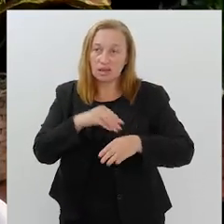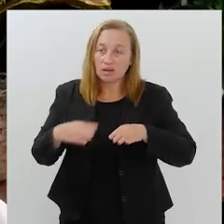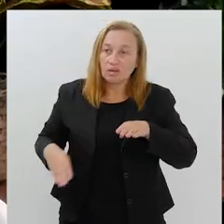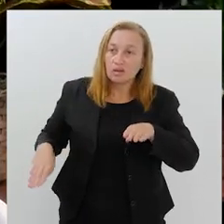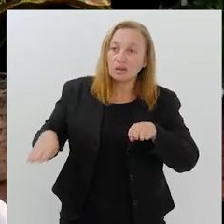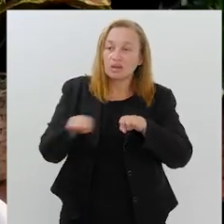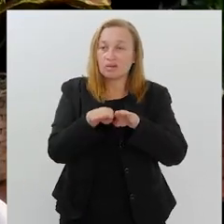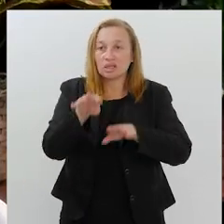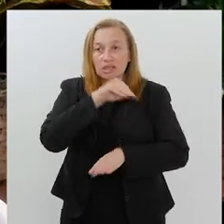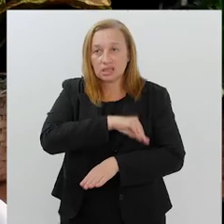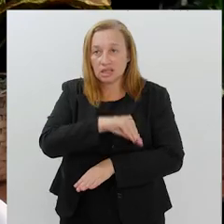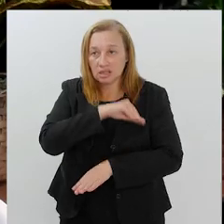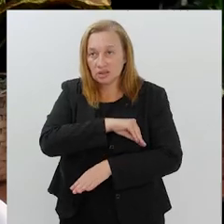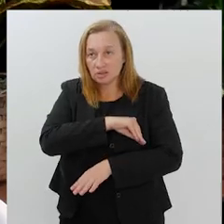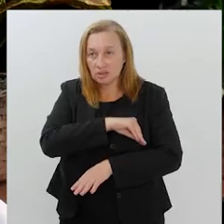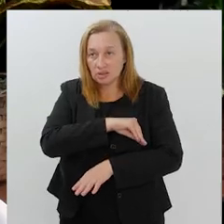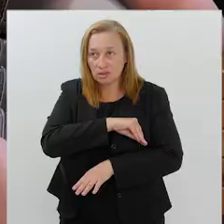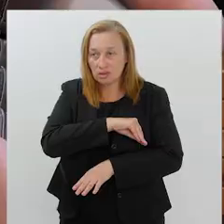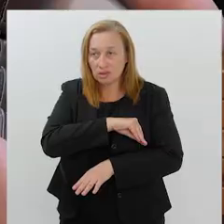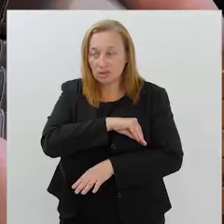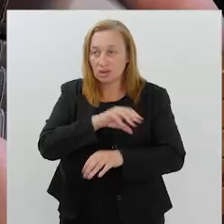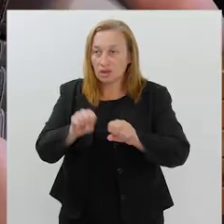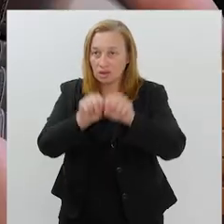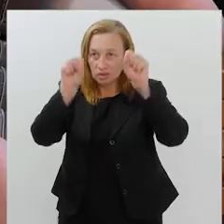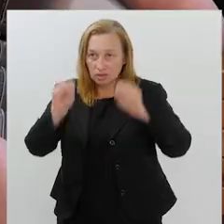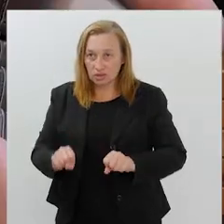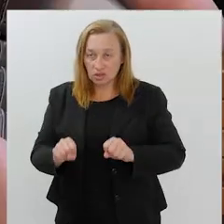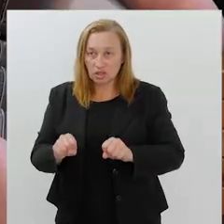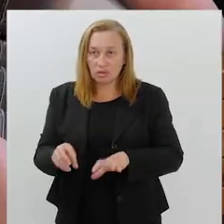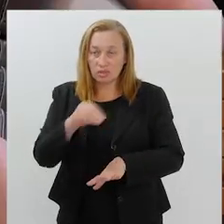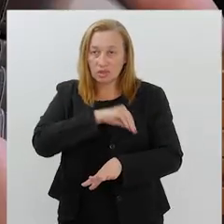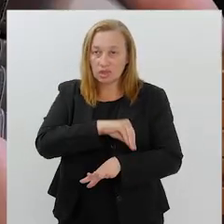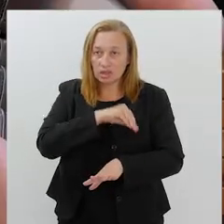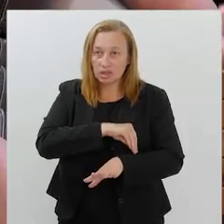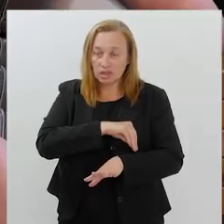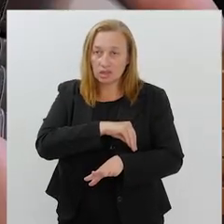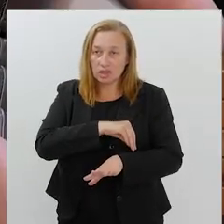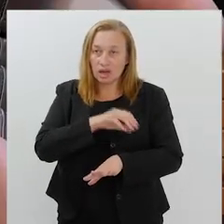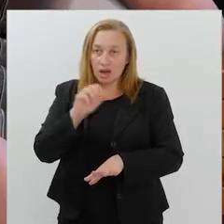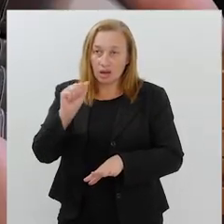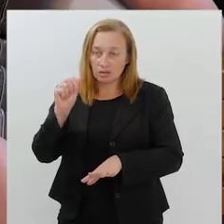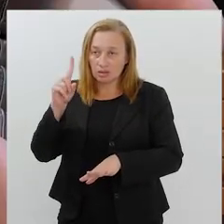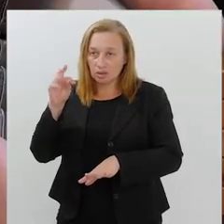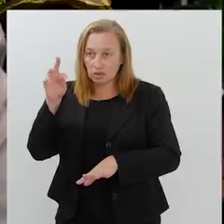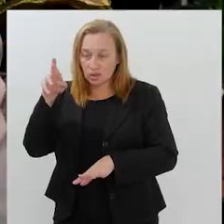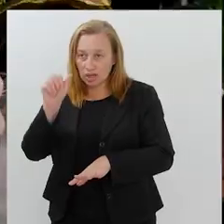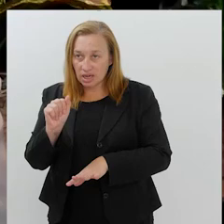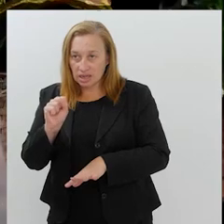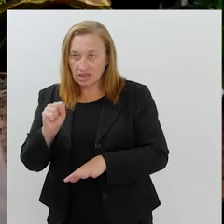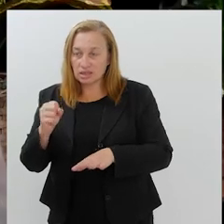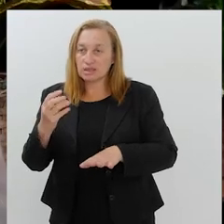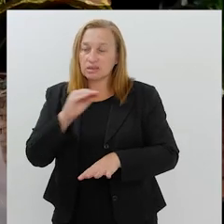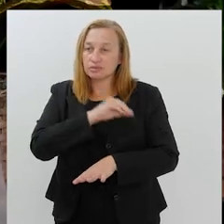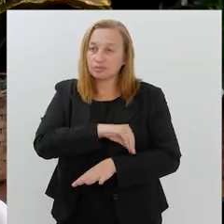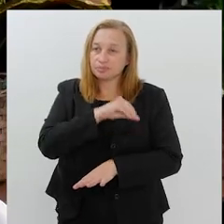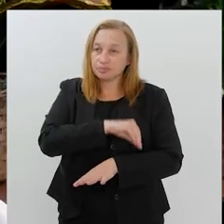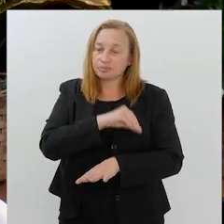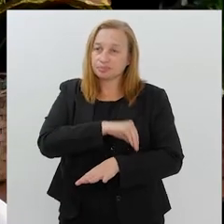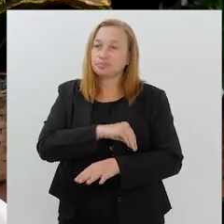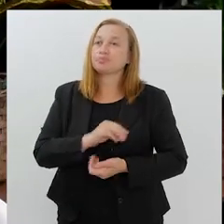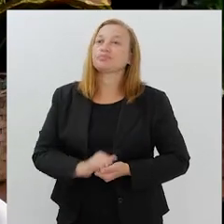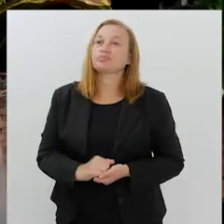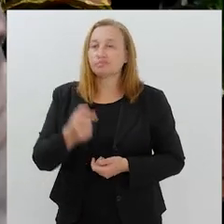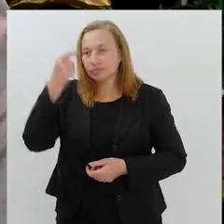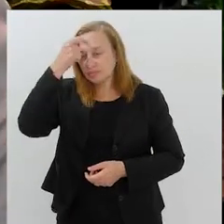aplicação da Igualdade salarial atualização do sistema de remuneração condução de auditorias salariais e